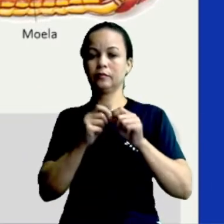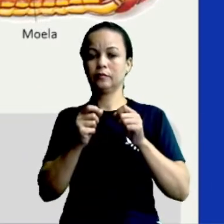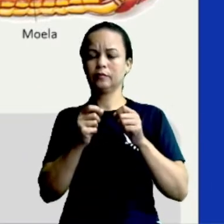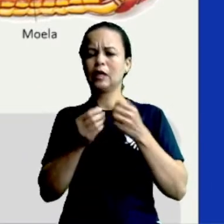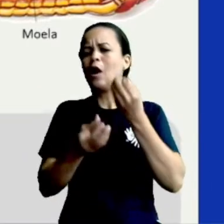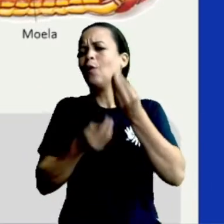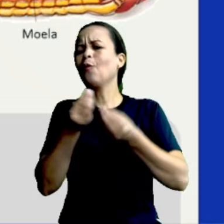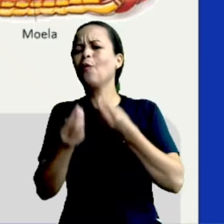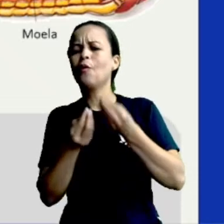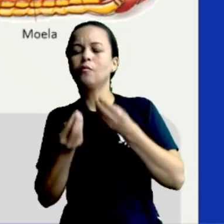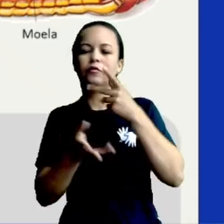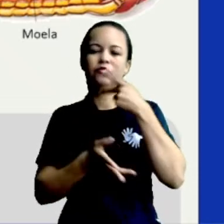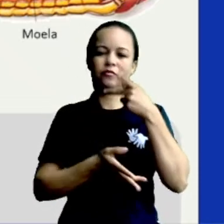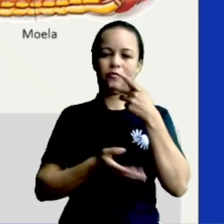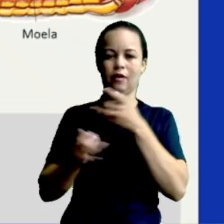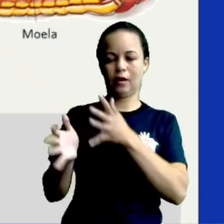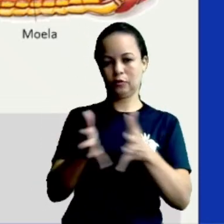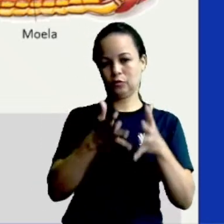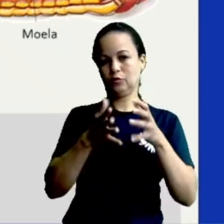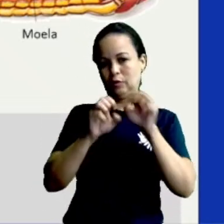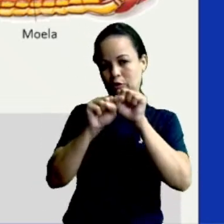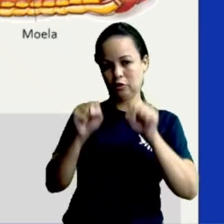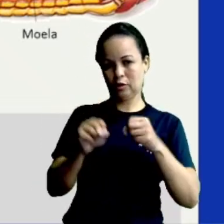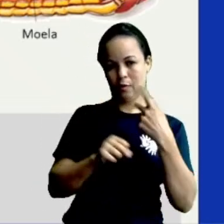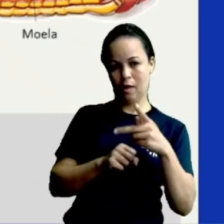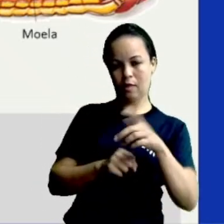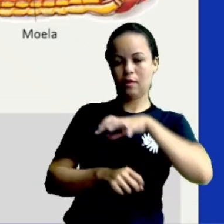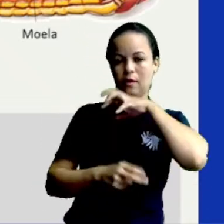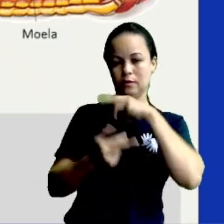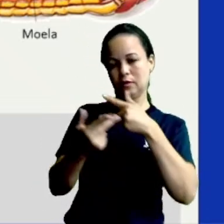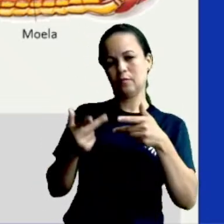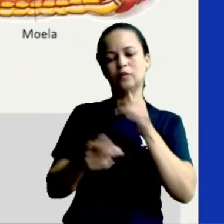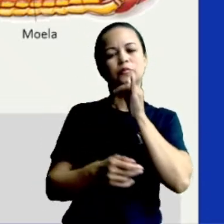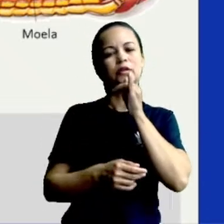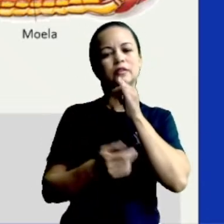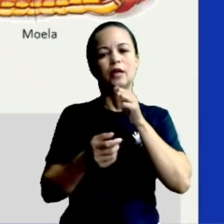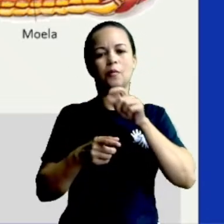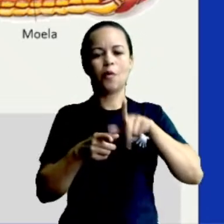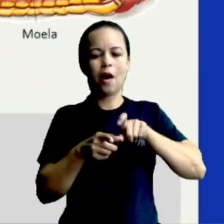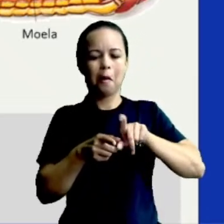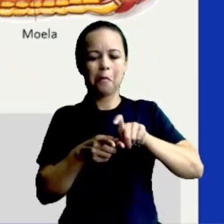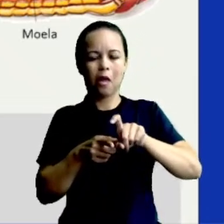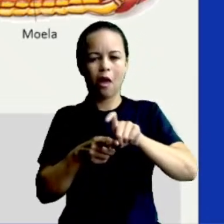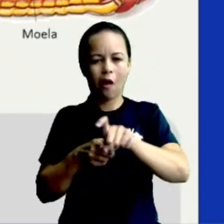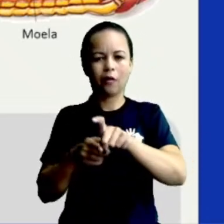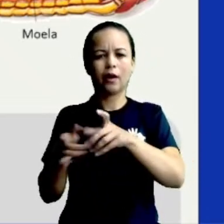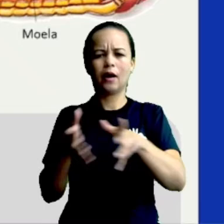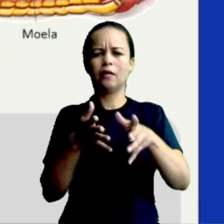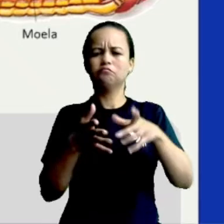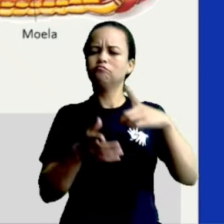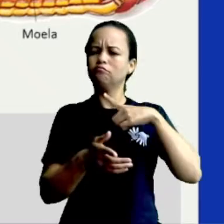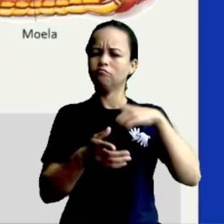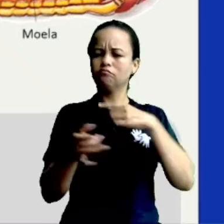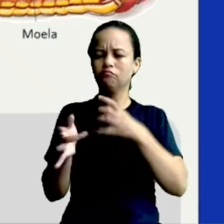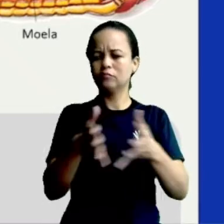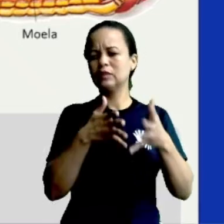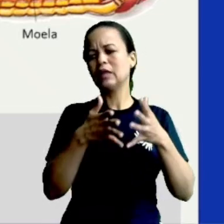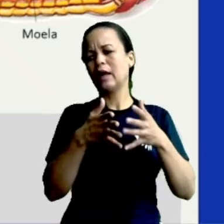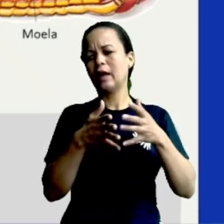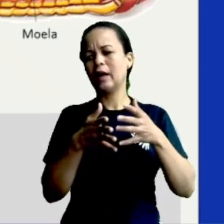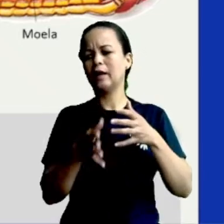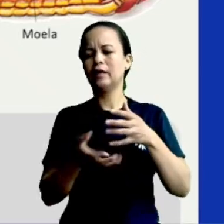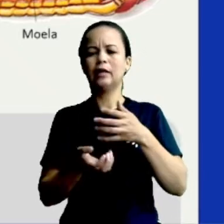quando a gente fala desses sistemas desses animais, como por exemplo a minhoca ela possui cerca de 12 a